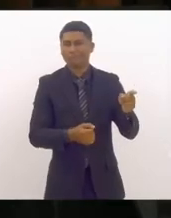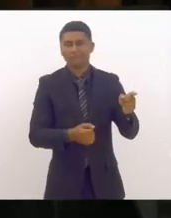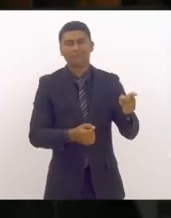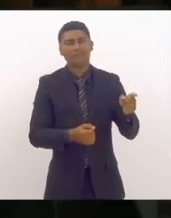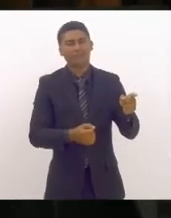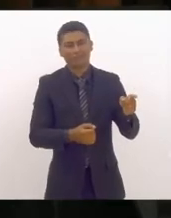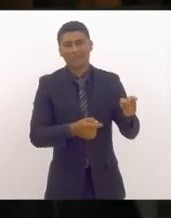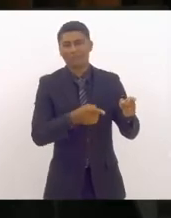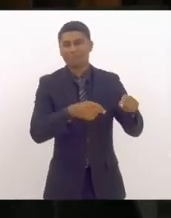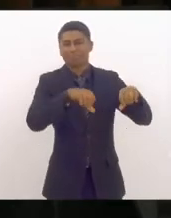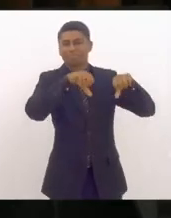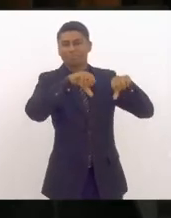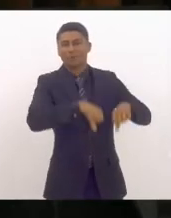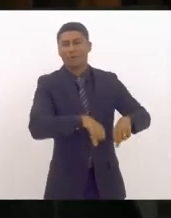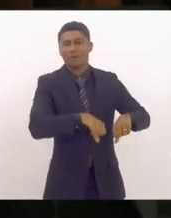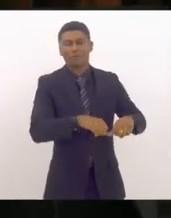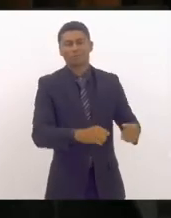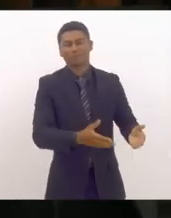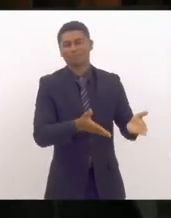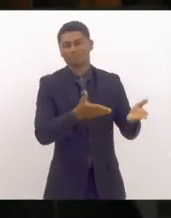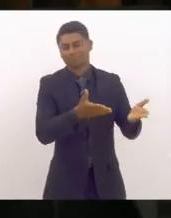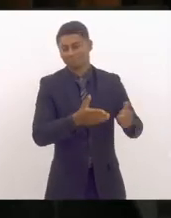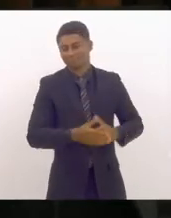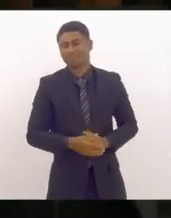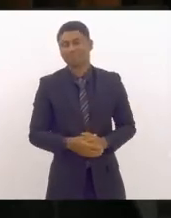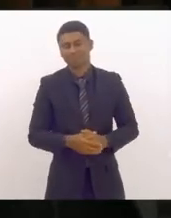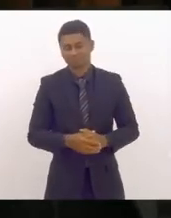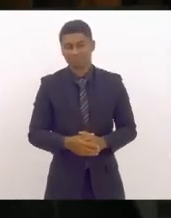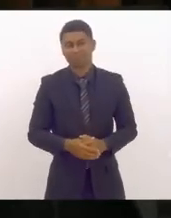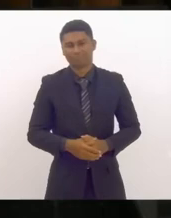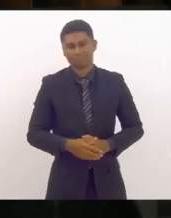estaria pior do que está e,